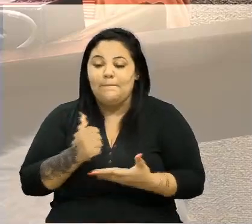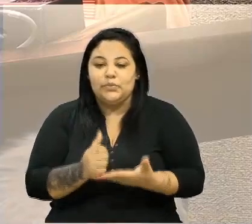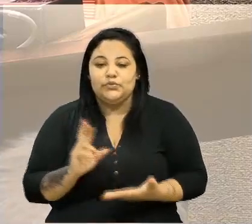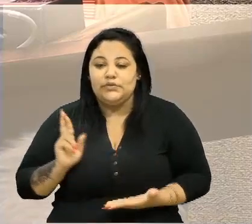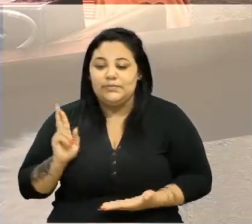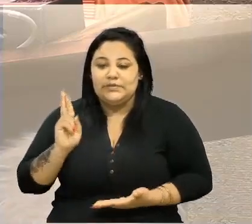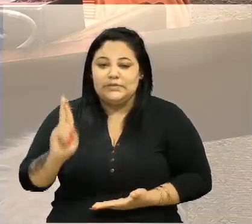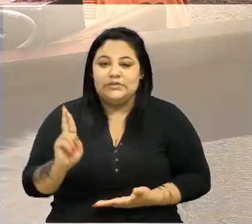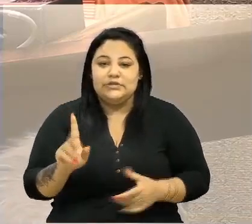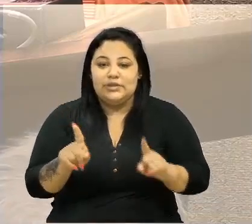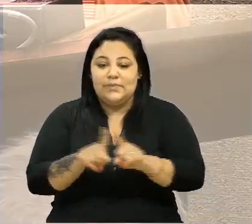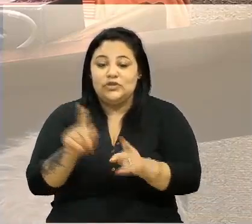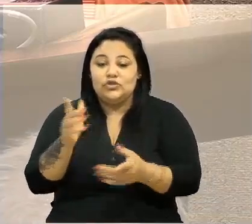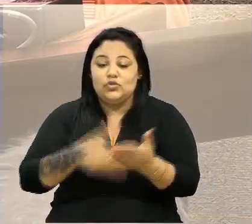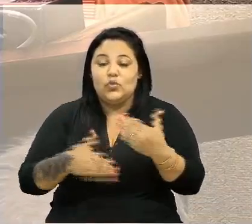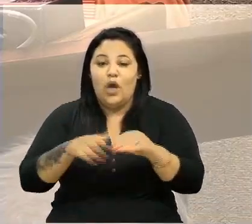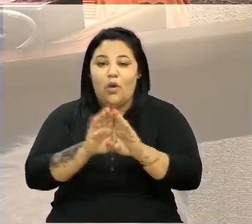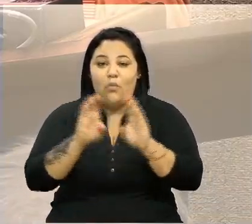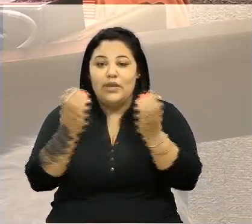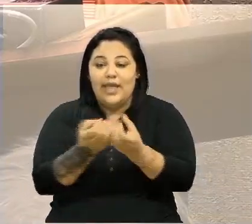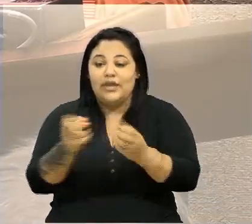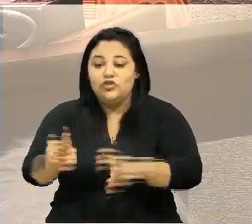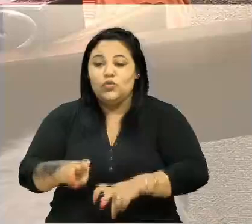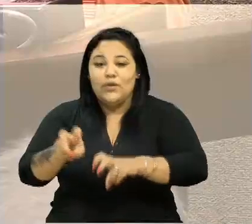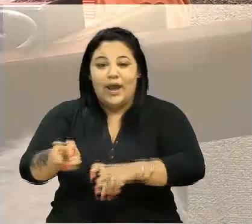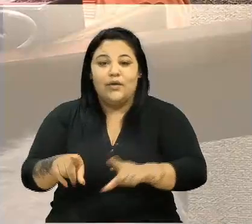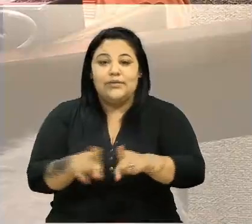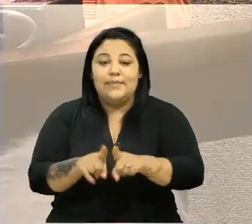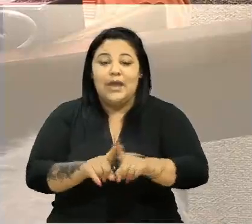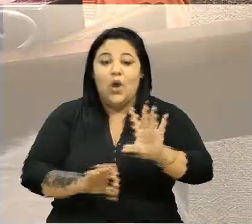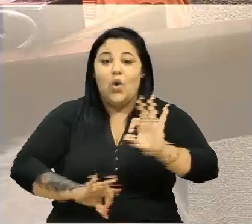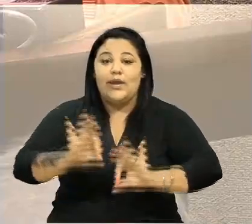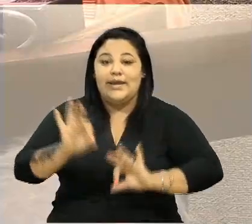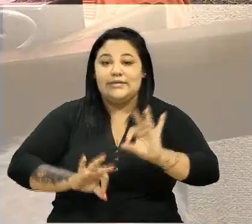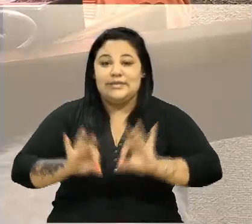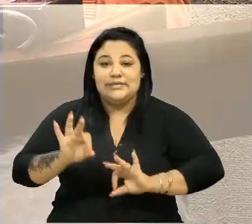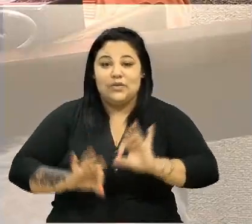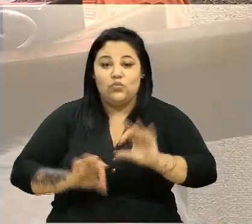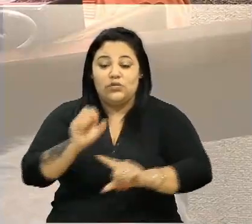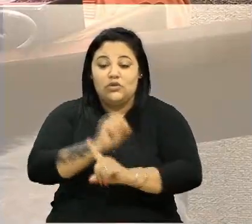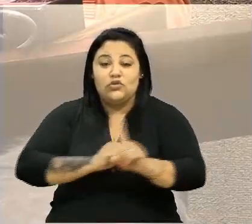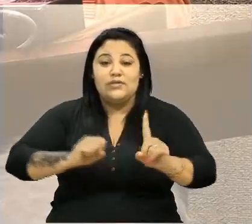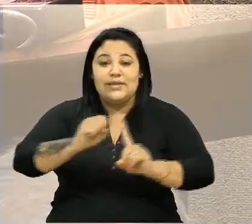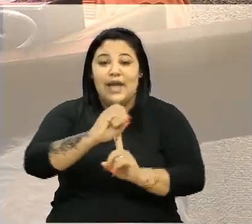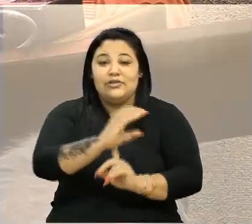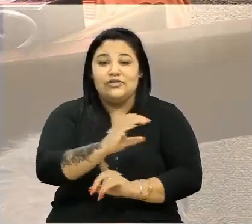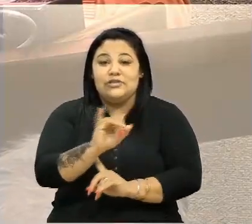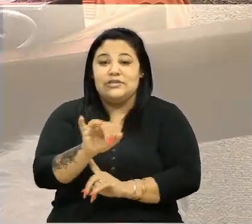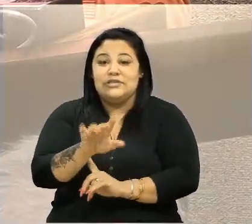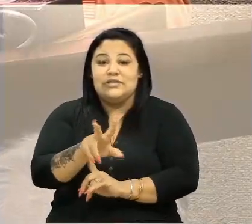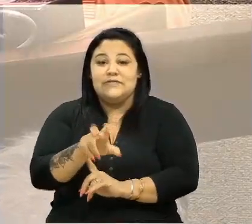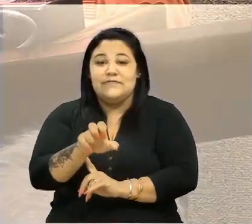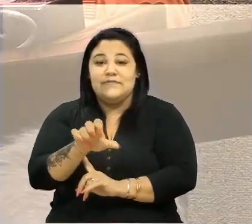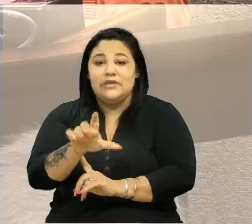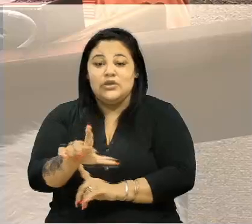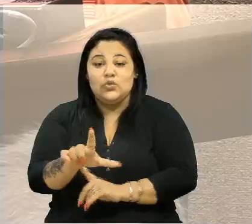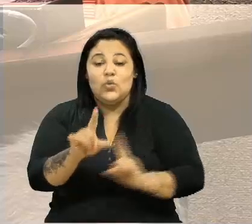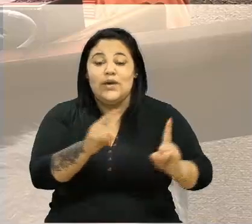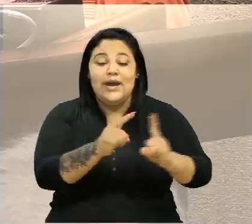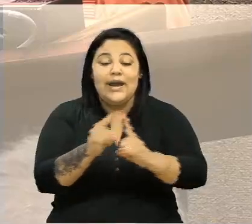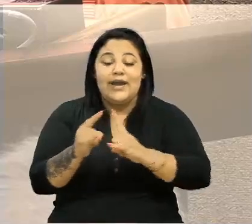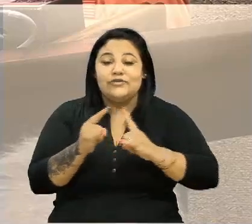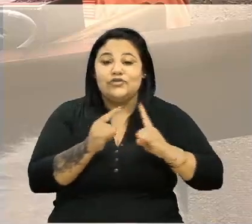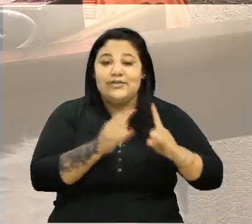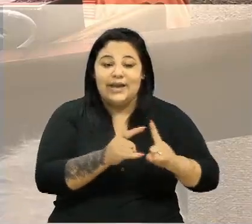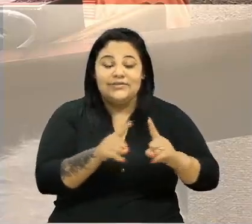representantes das comunidades rurais, organizações da sociedade civil, entidades de classe